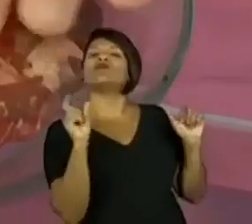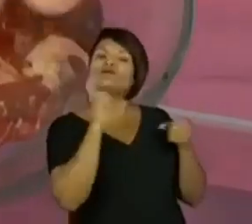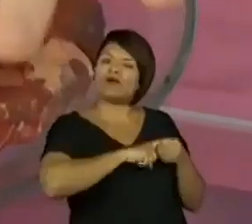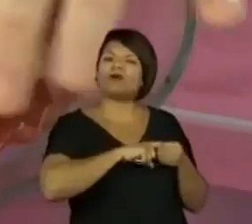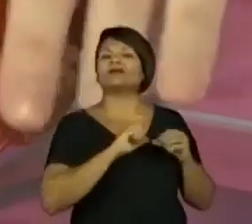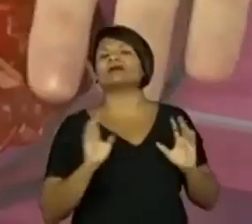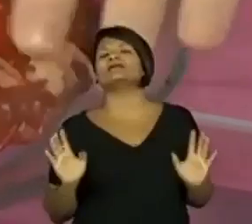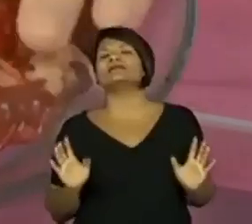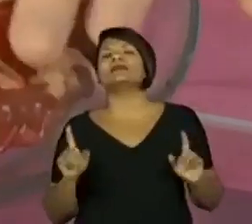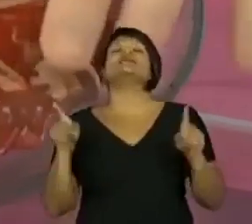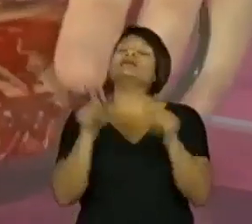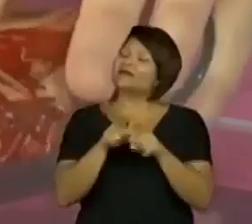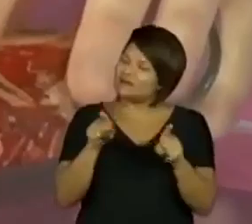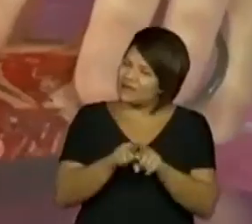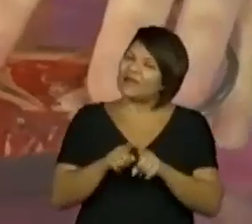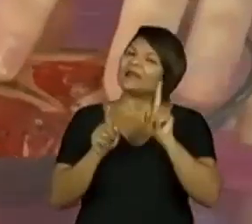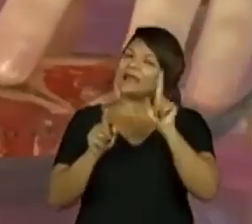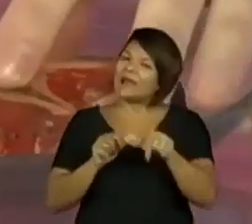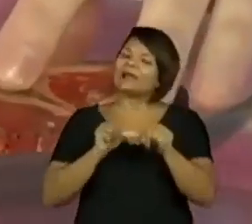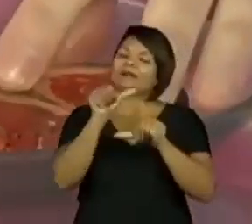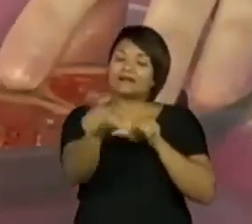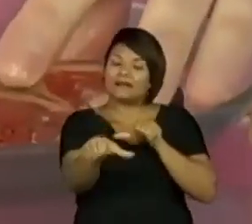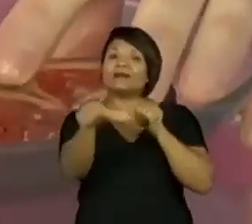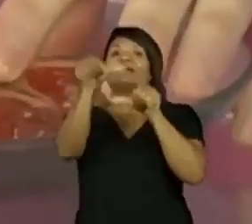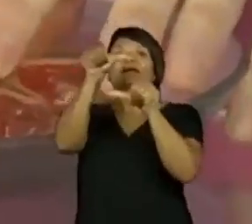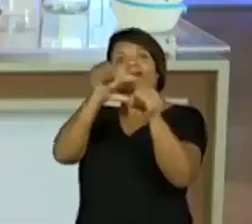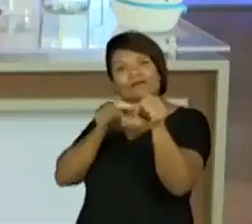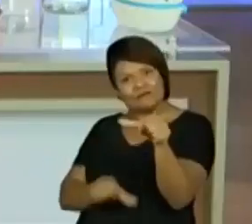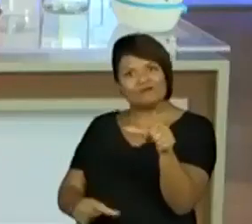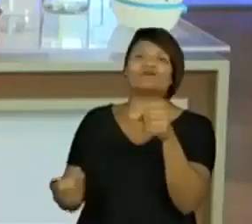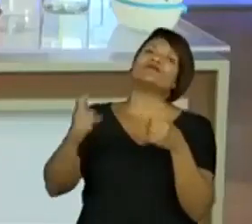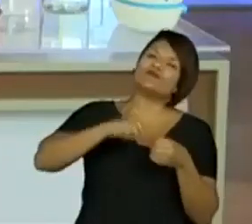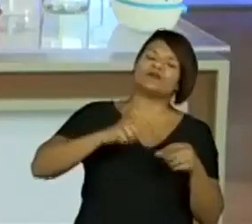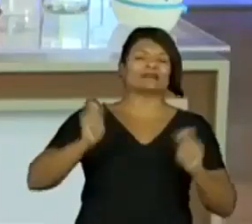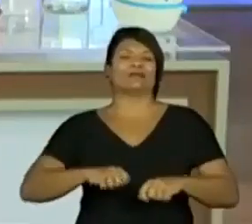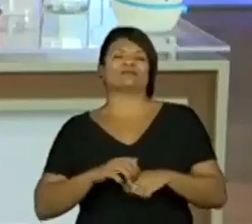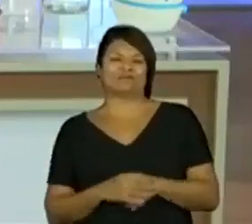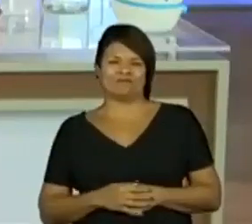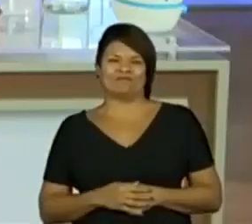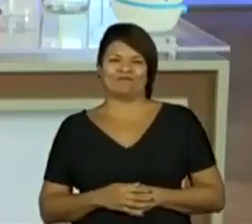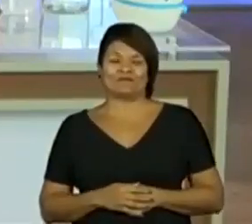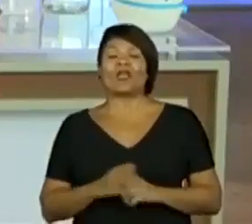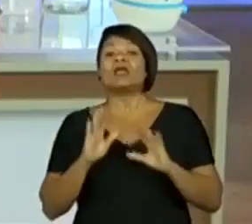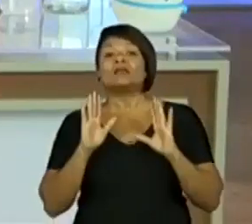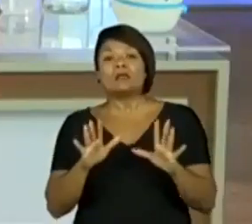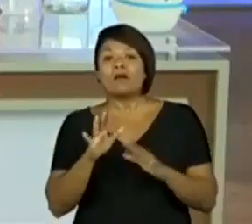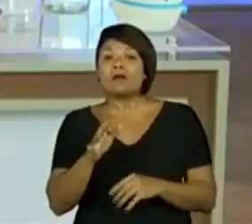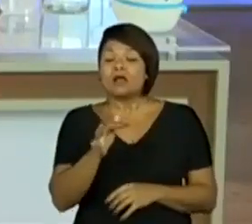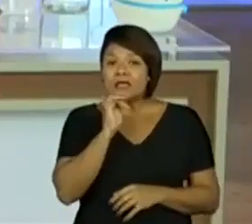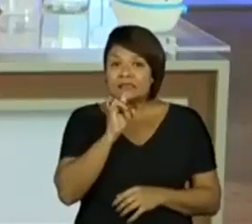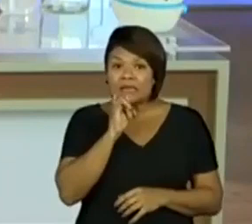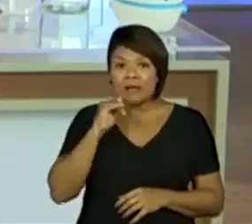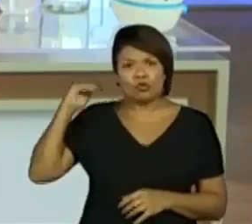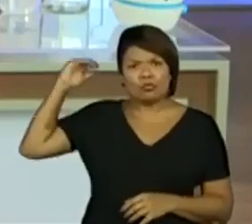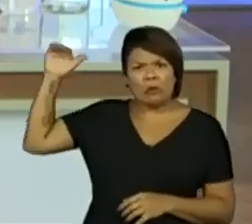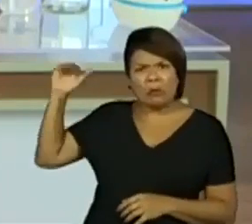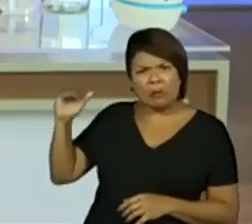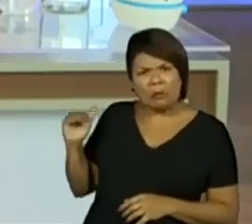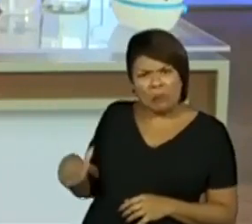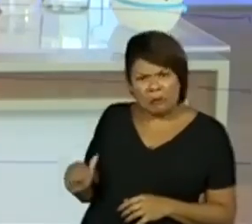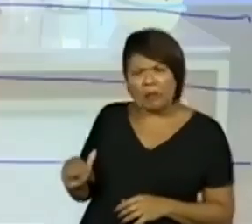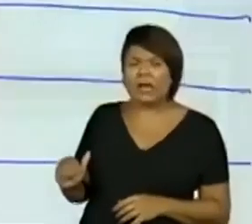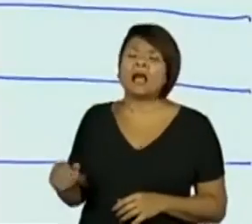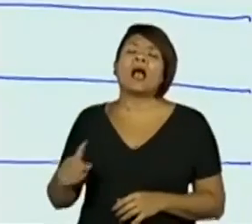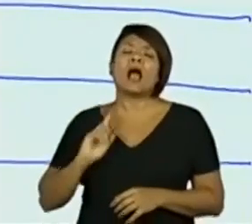Então, também é uma transformação reversível. Então, desses exemplos que eu coloquei aqui,